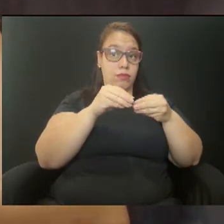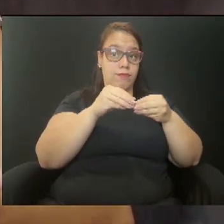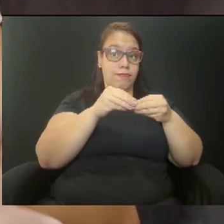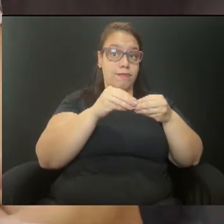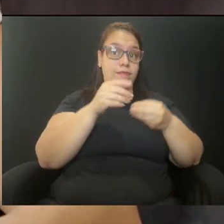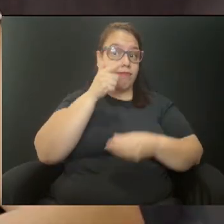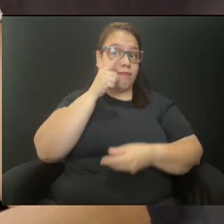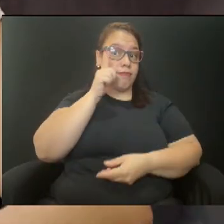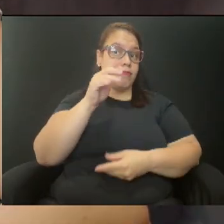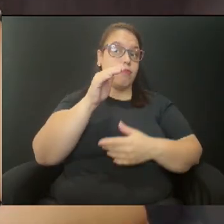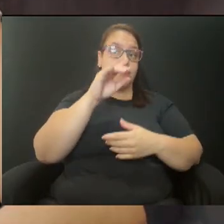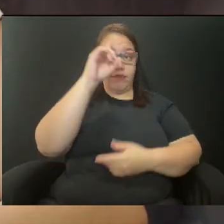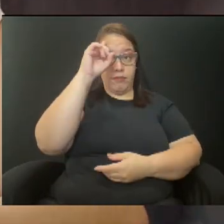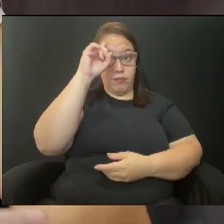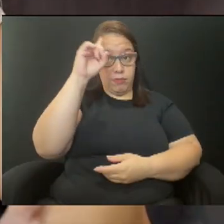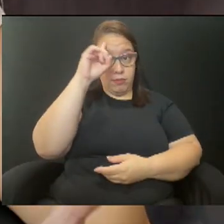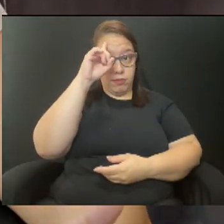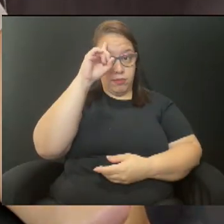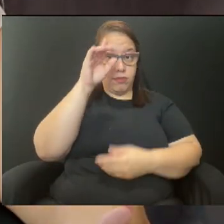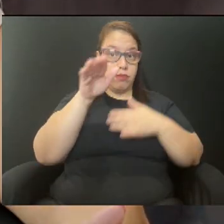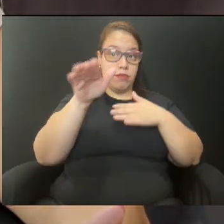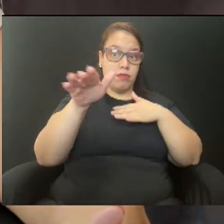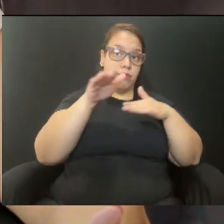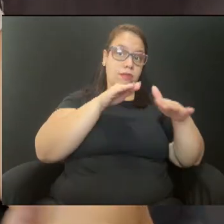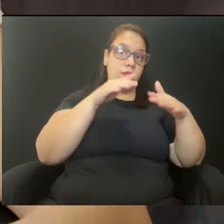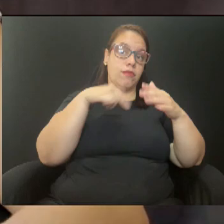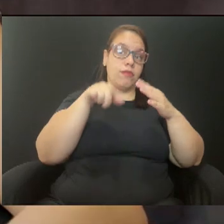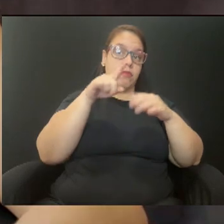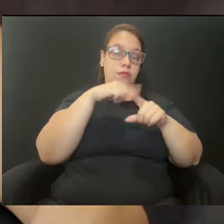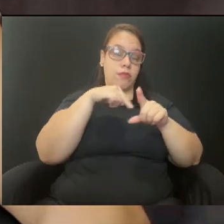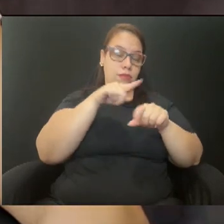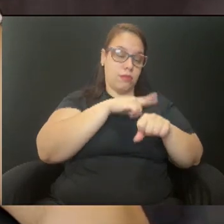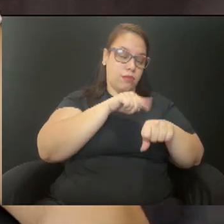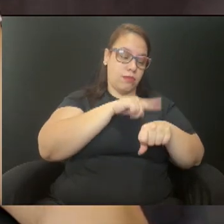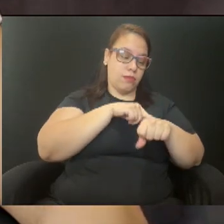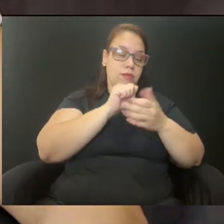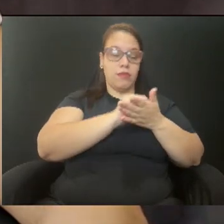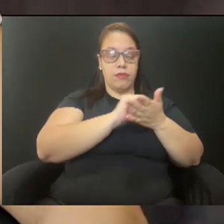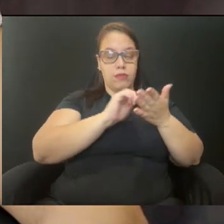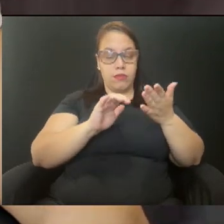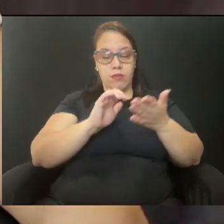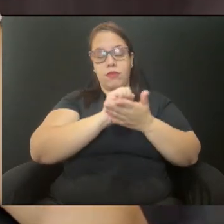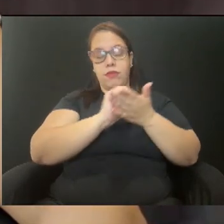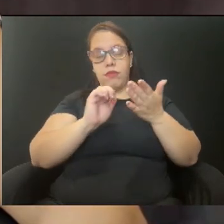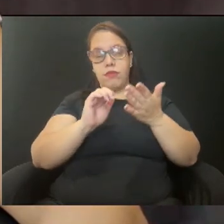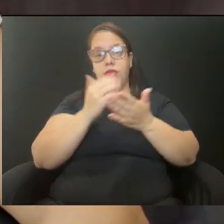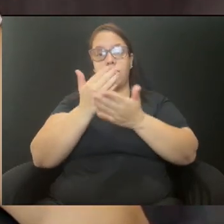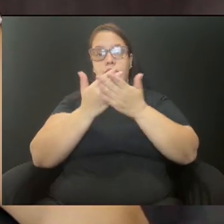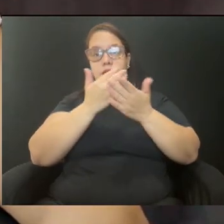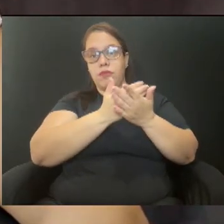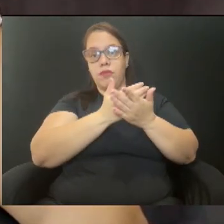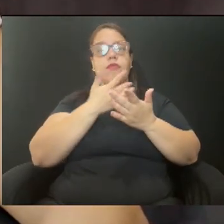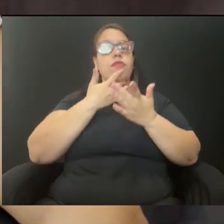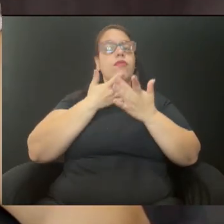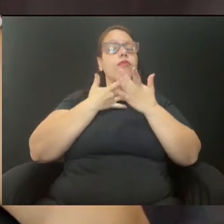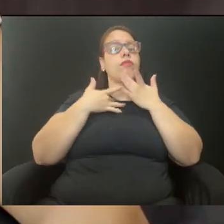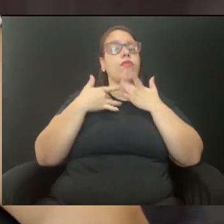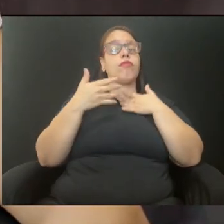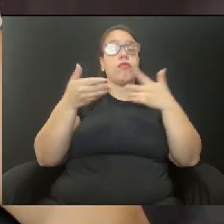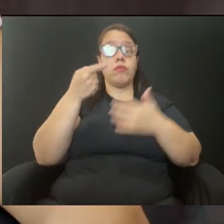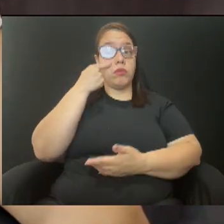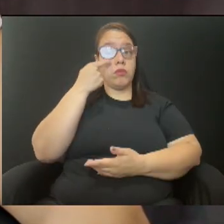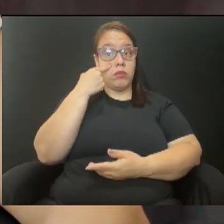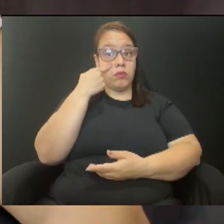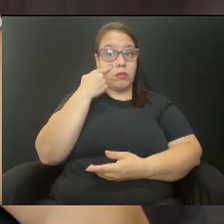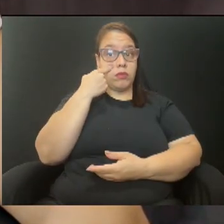dia distribuir essa carga horária e poder fazer as atividades, os estudos que ele tanto deseja. E hoje eu vejo que a gente ainda está em um